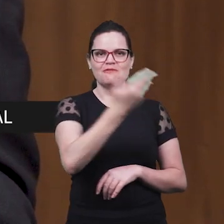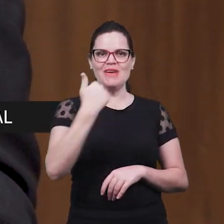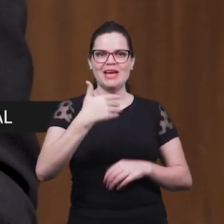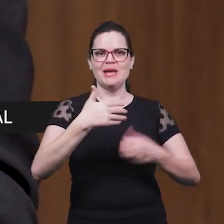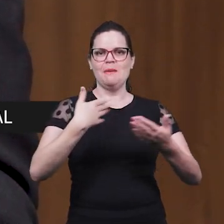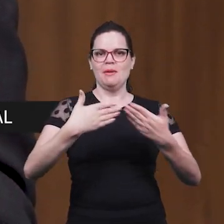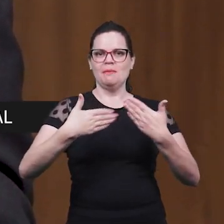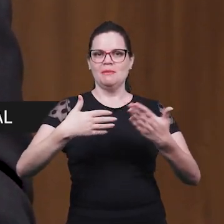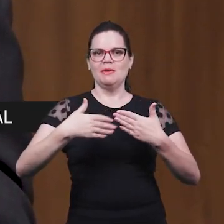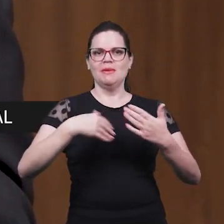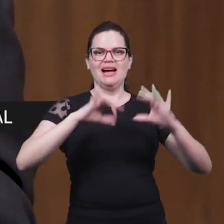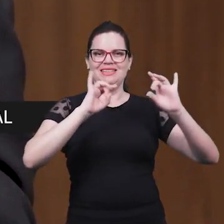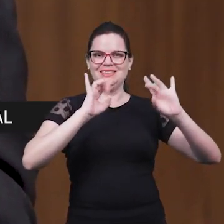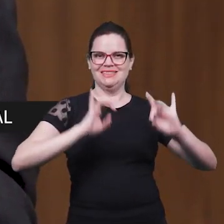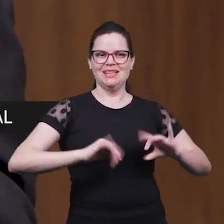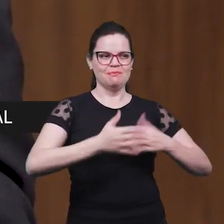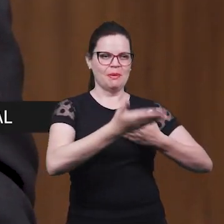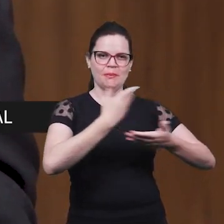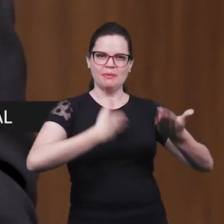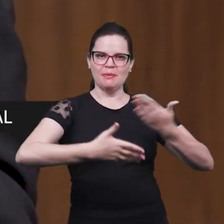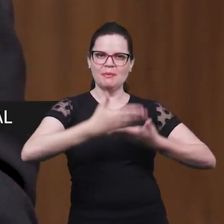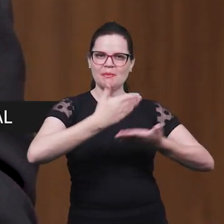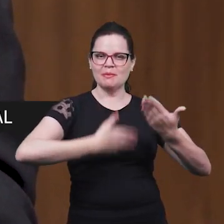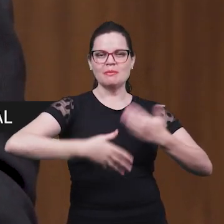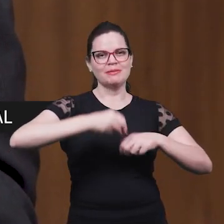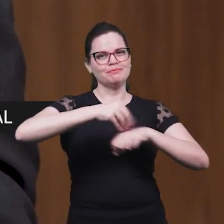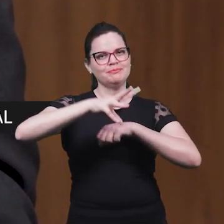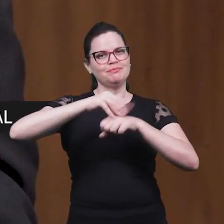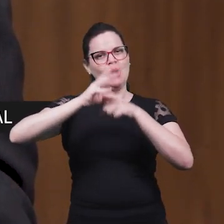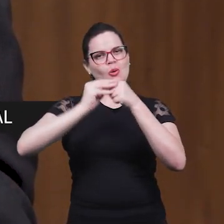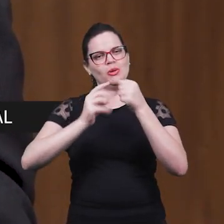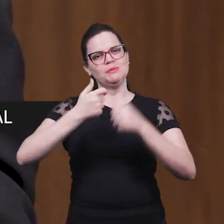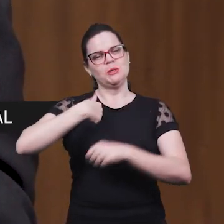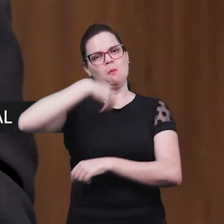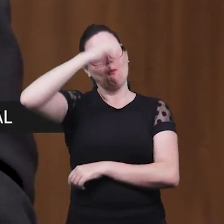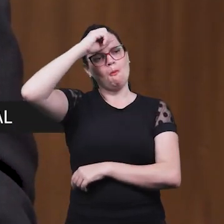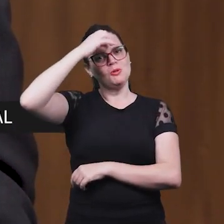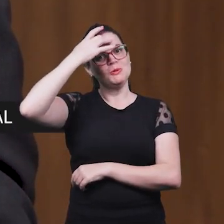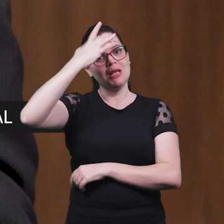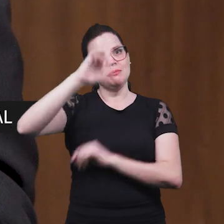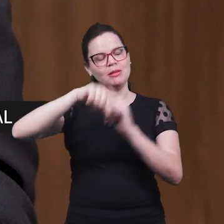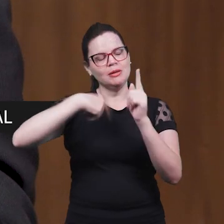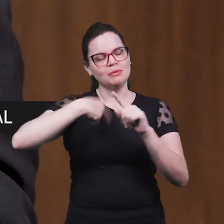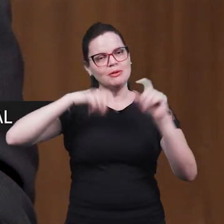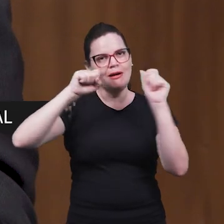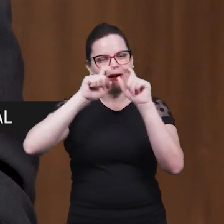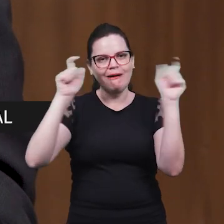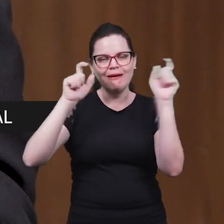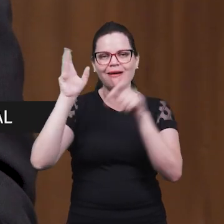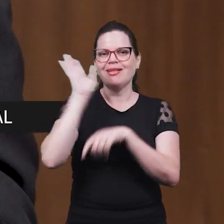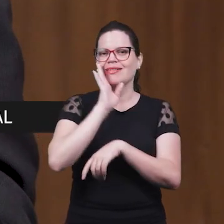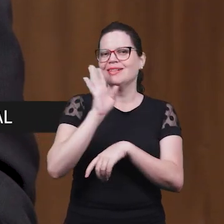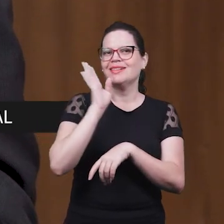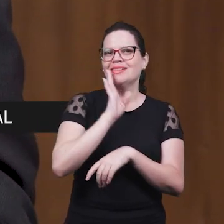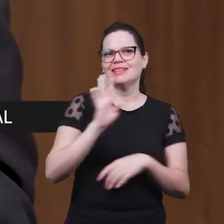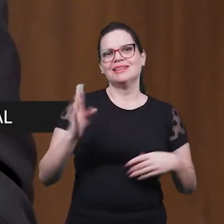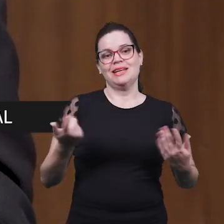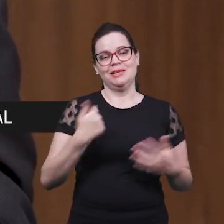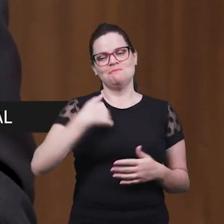vem aqui, especialista, traz informações que às vezes a gente não tem. E isso, por